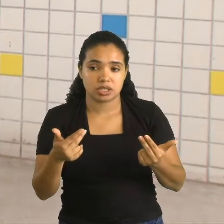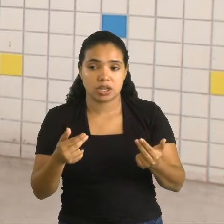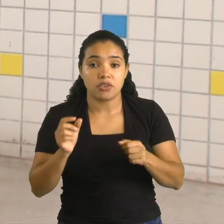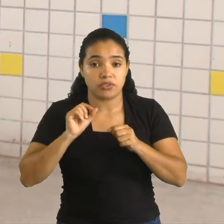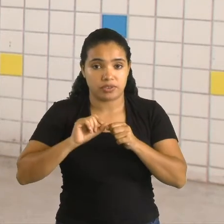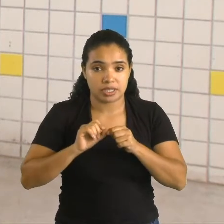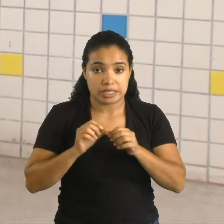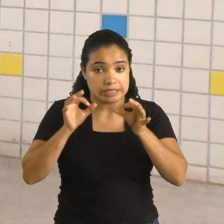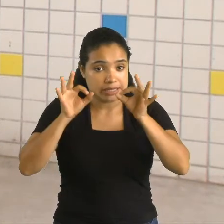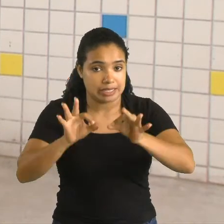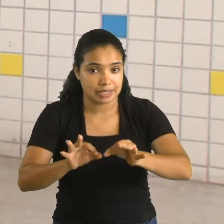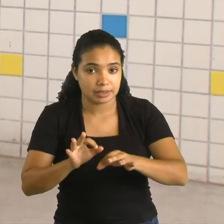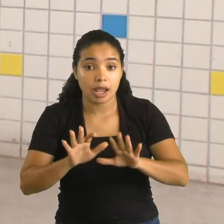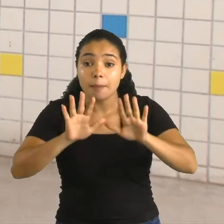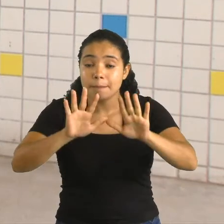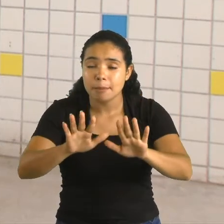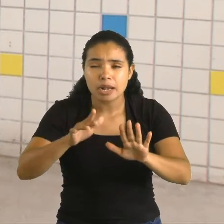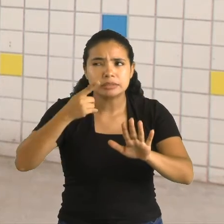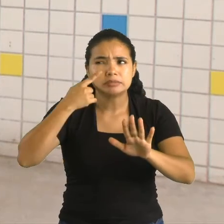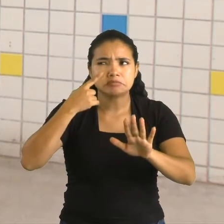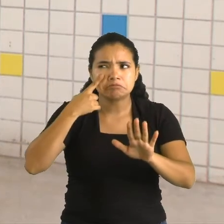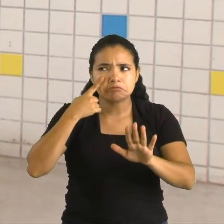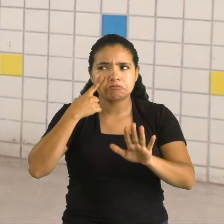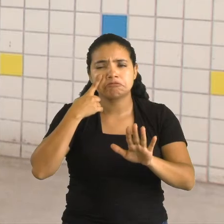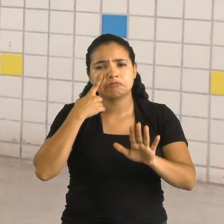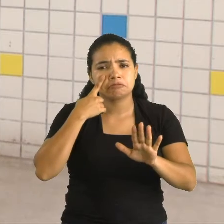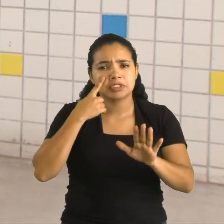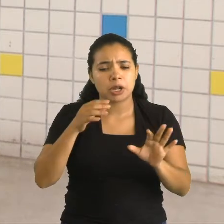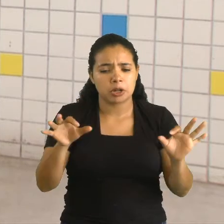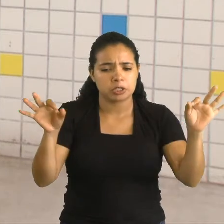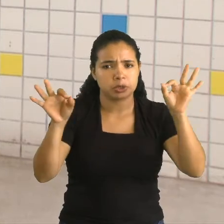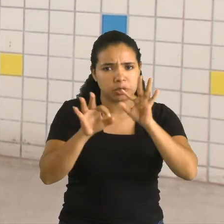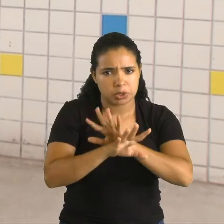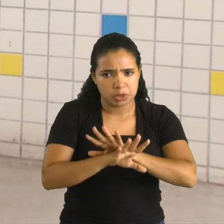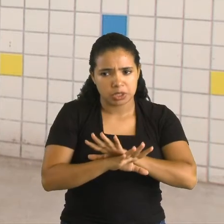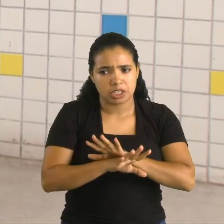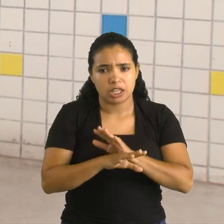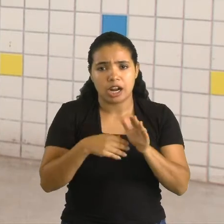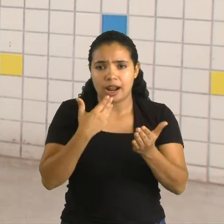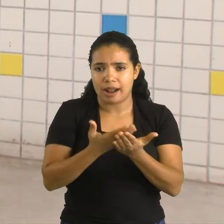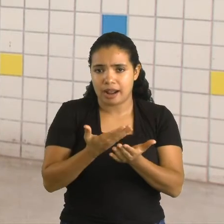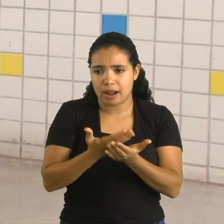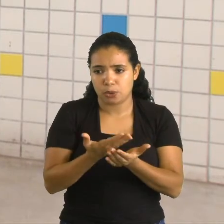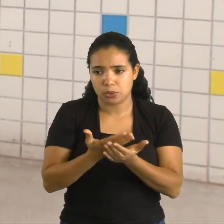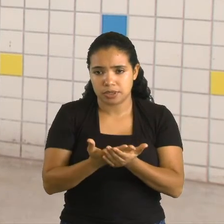fazer, certo? Mas olha só, quando a gente encerra a nossa aula,